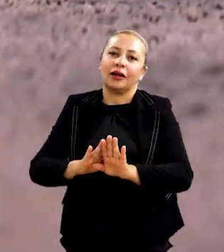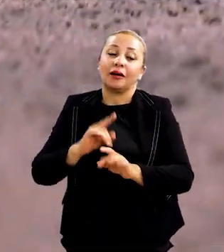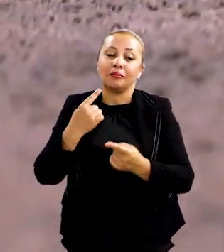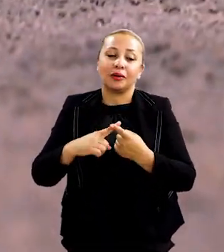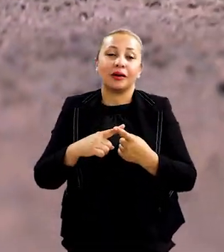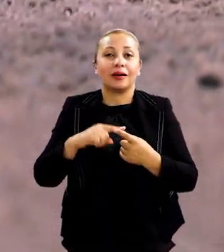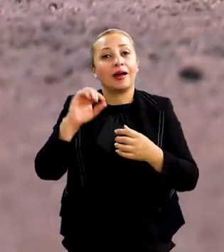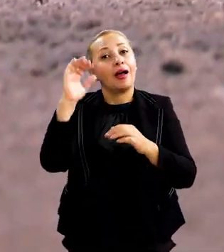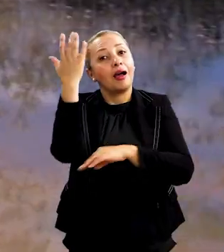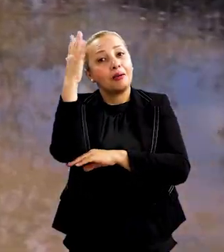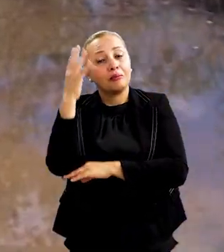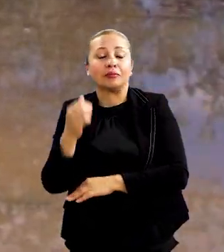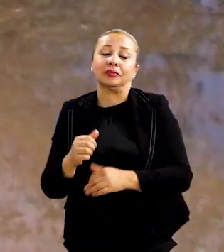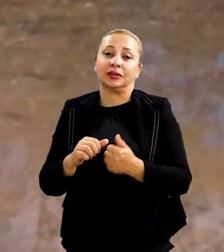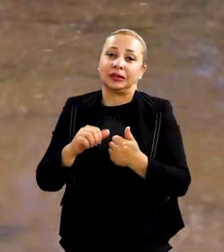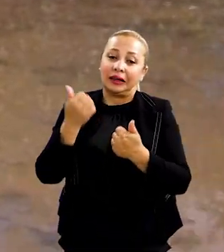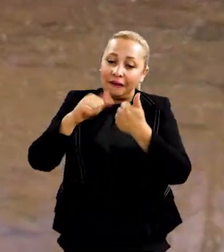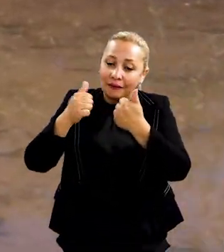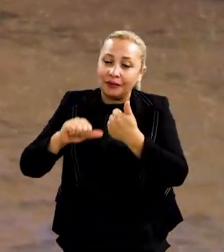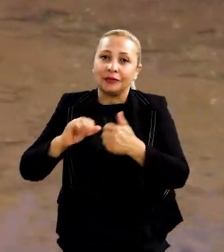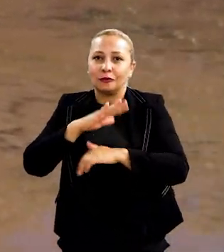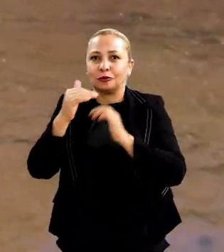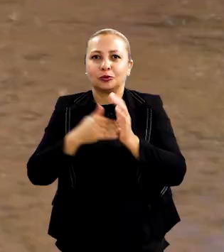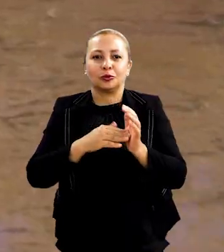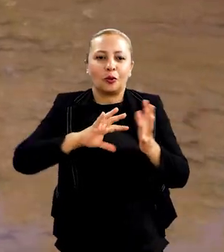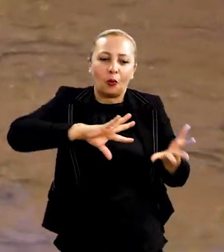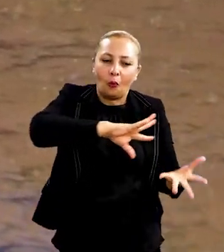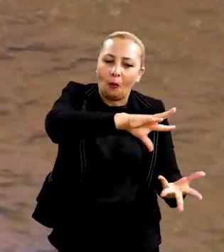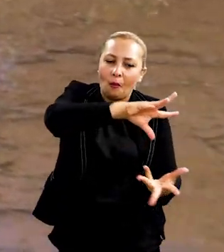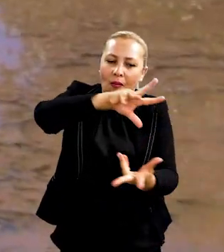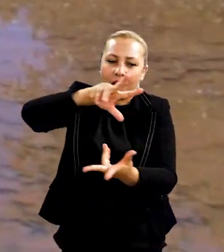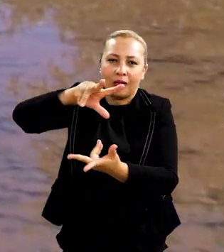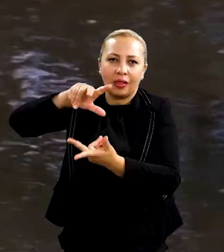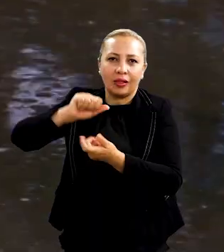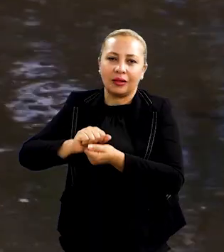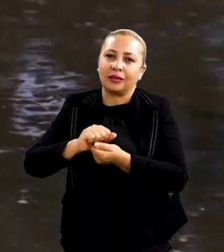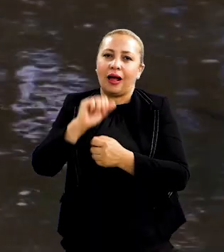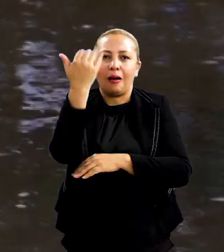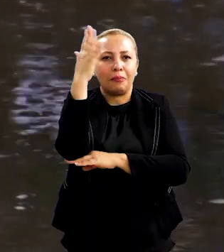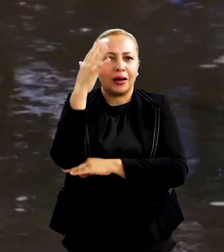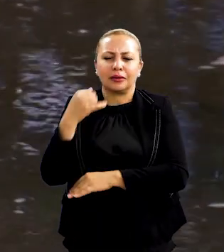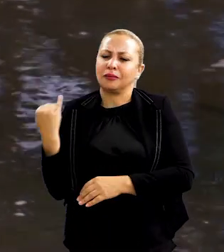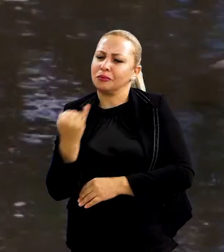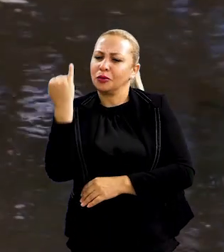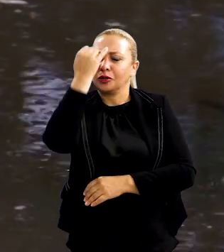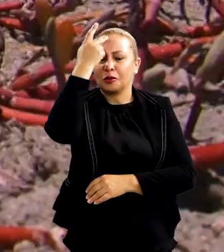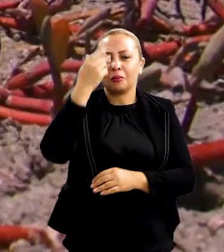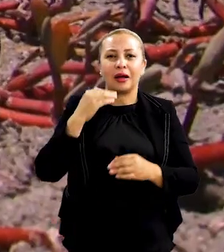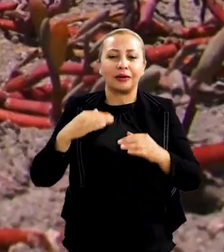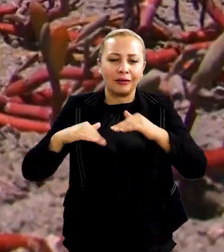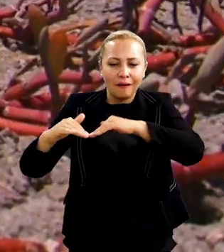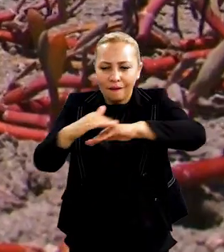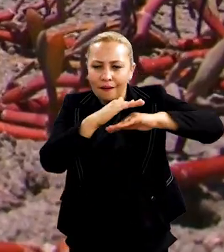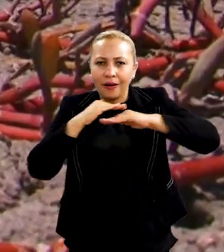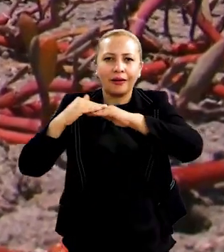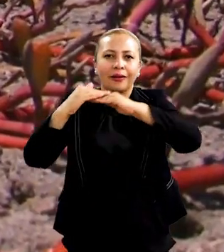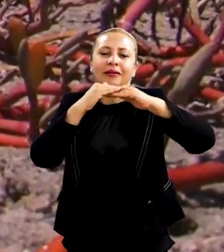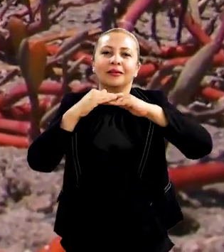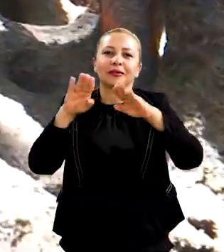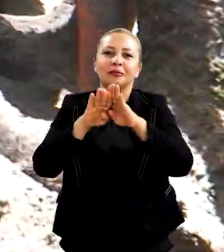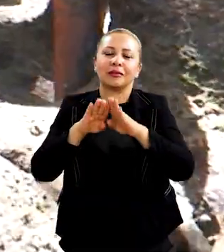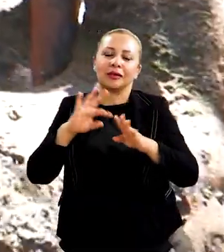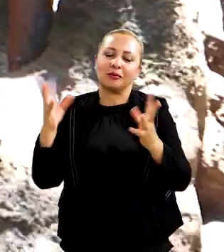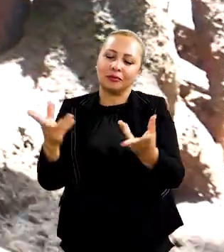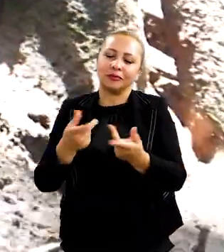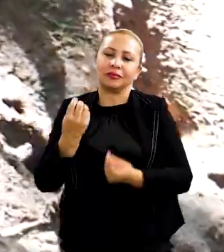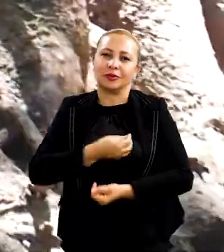são aliadas, né, de toda a biosfera do planeta. Elas são grandes aliadas para manter o equilíbrio ecossistêmico e, consequentemente, para manter